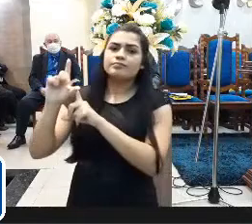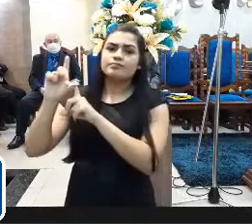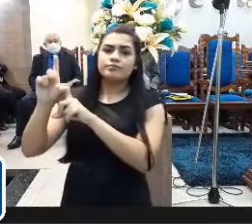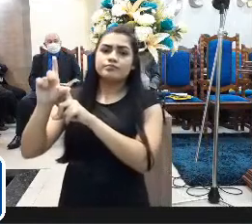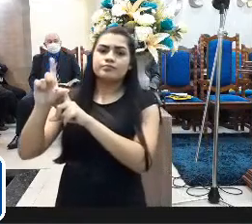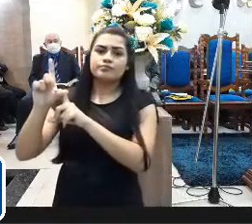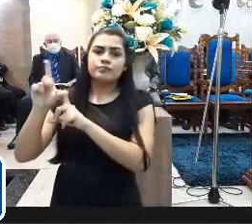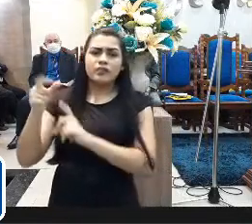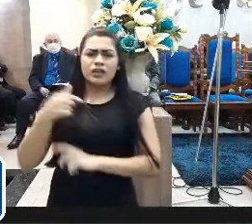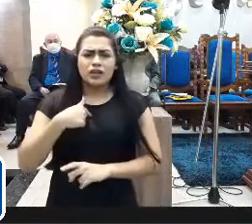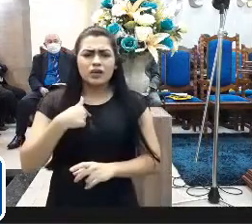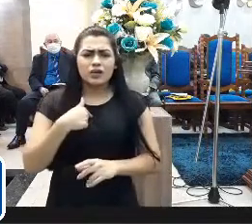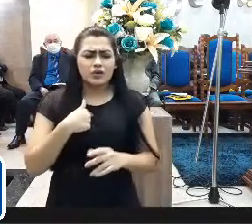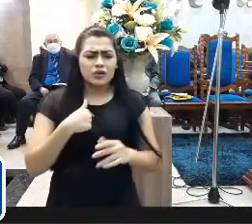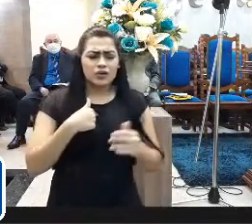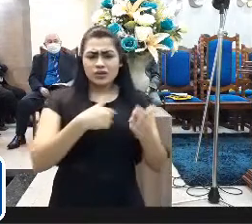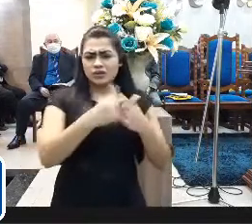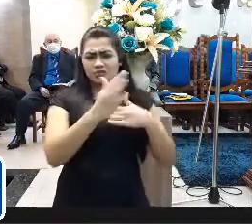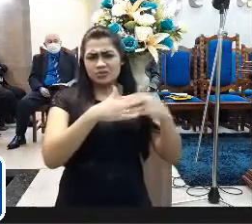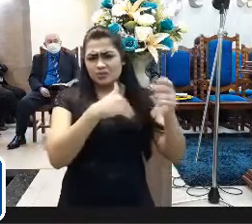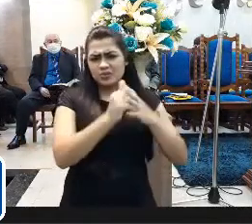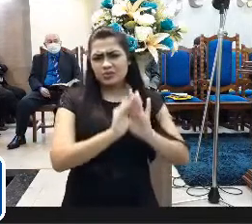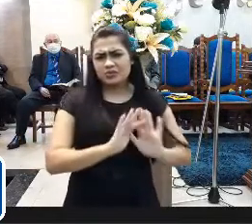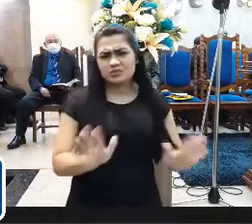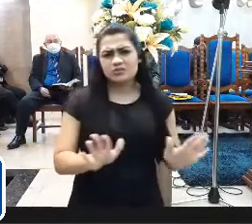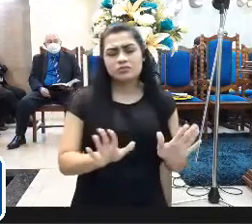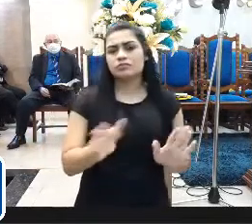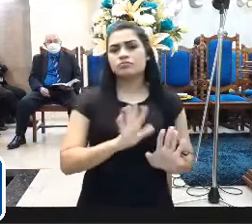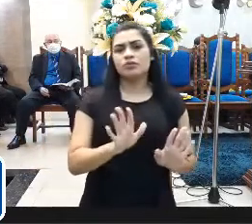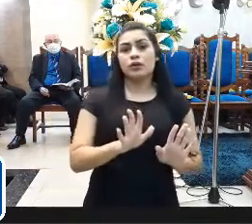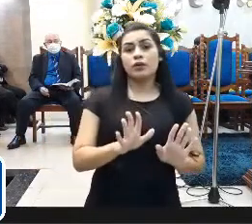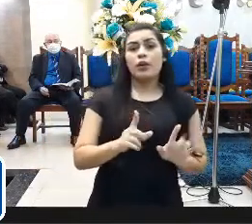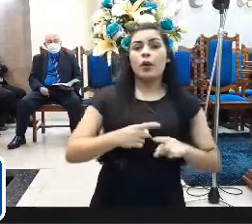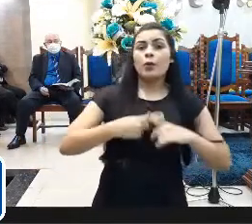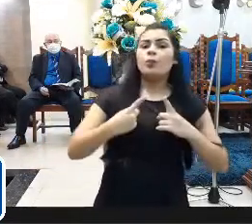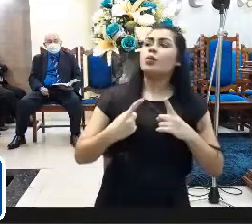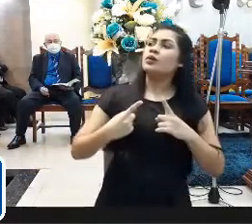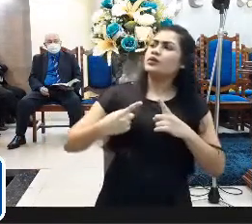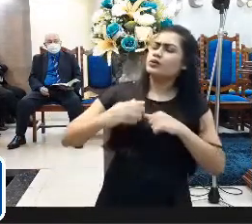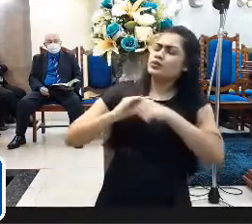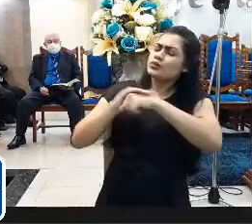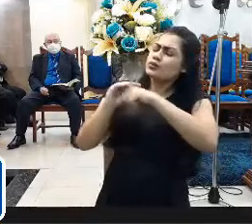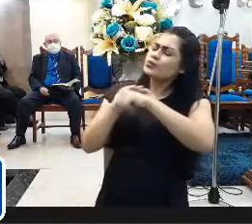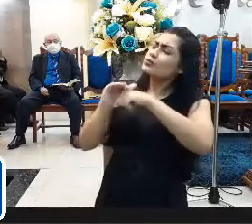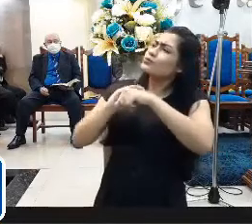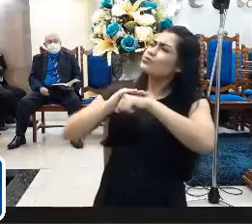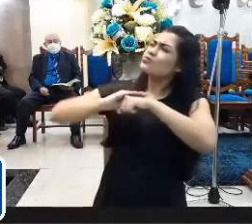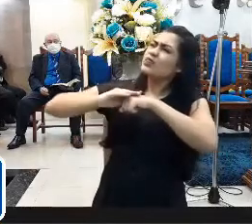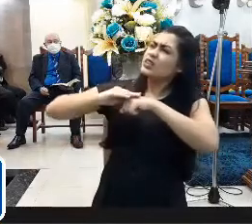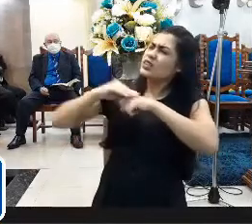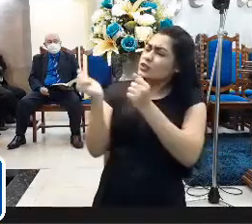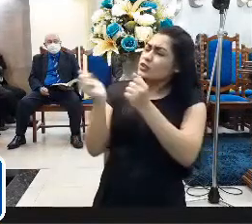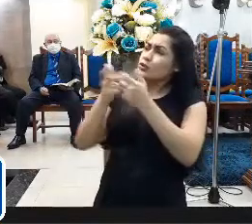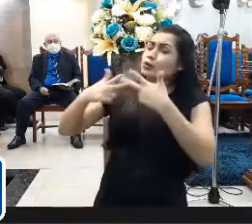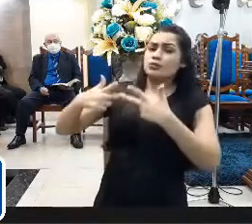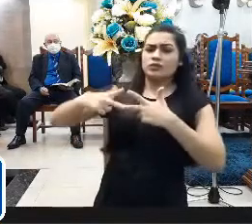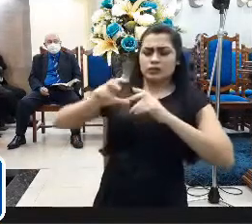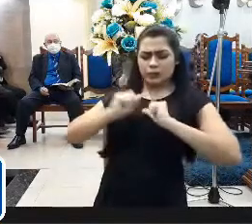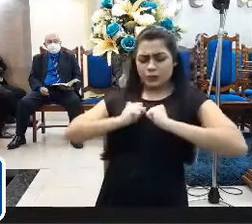Eu não estou falando aqui de qualquer coisa, não. Eu estou falando de algo que fortalece o crente para enfrentar as lutas da